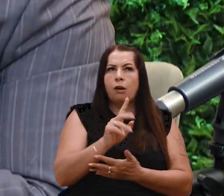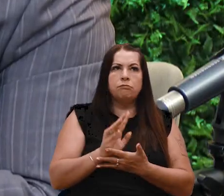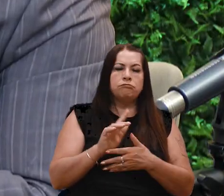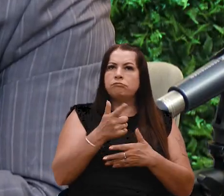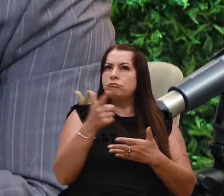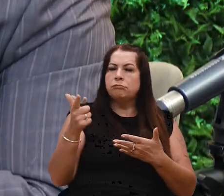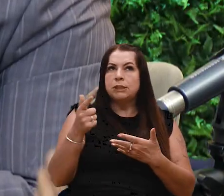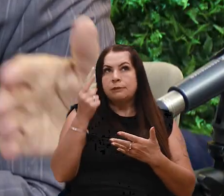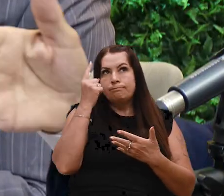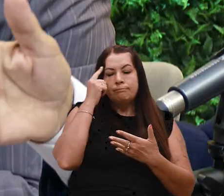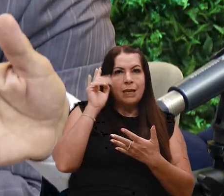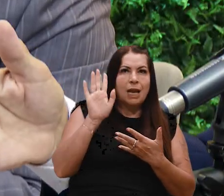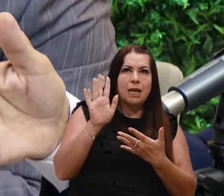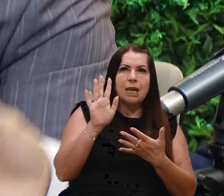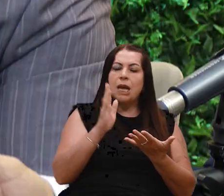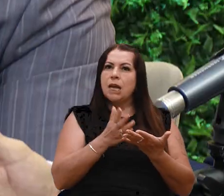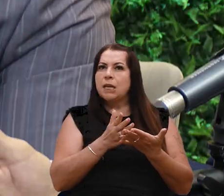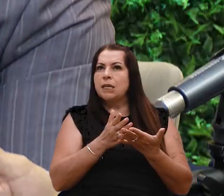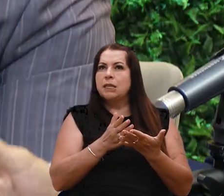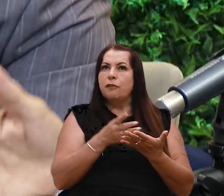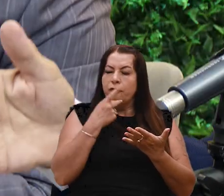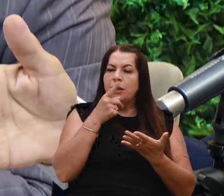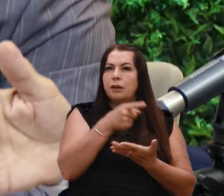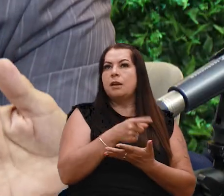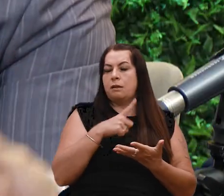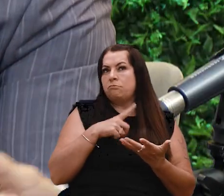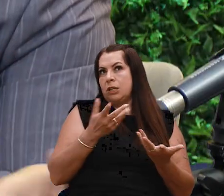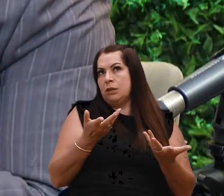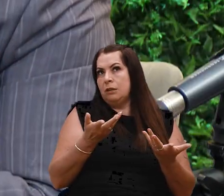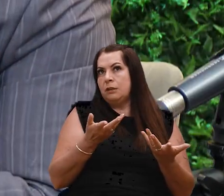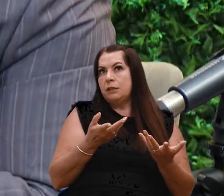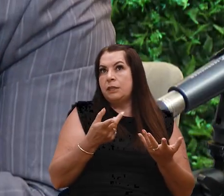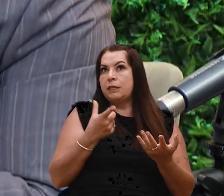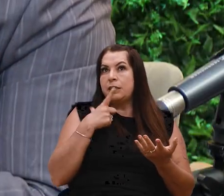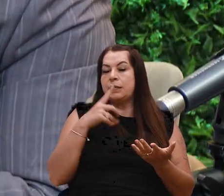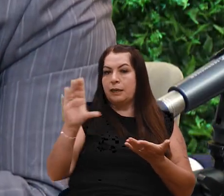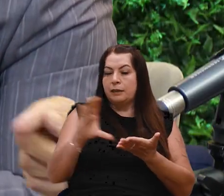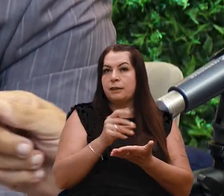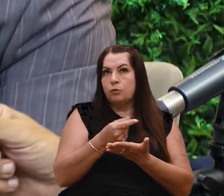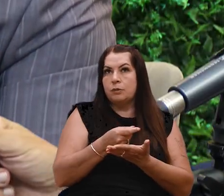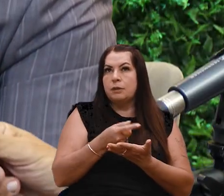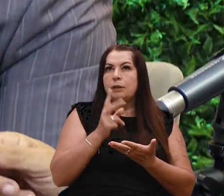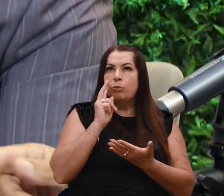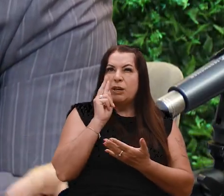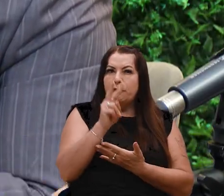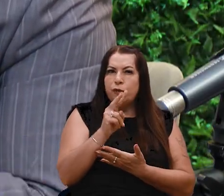a intenção naquele momento de dizer que ia aportar esses recursos. Mas como